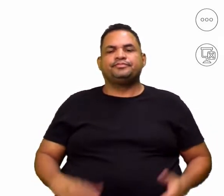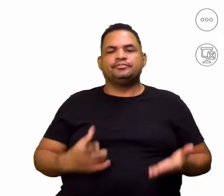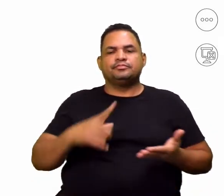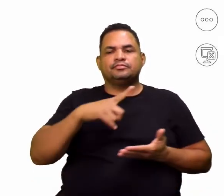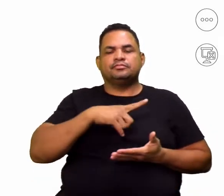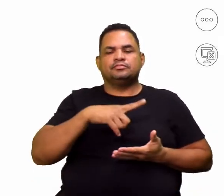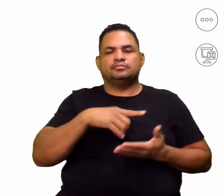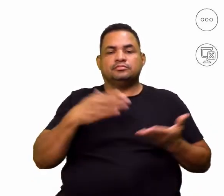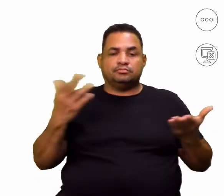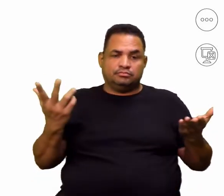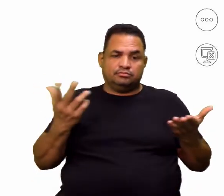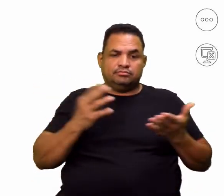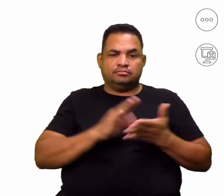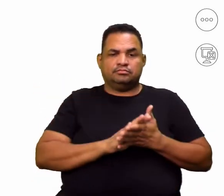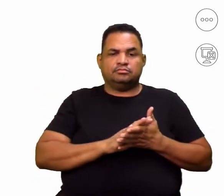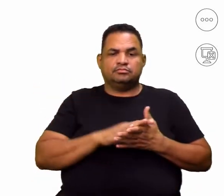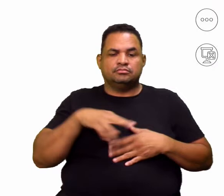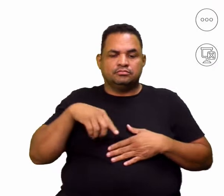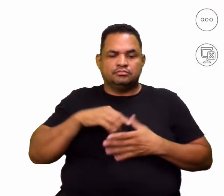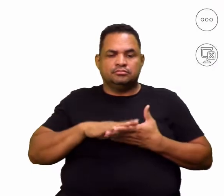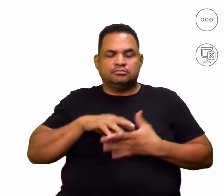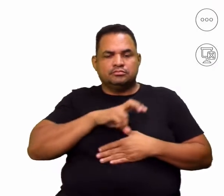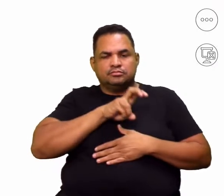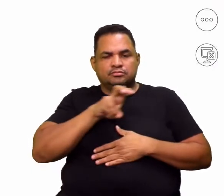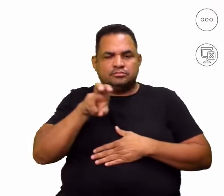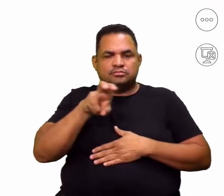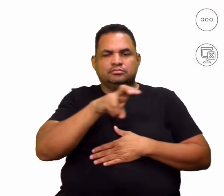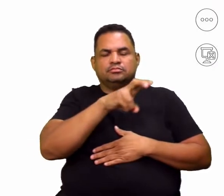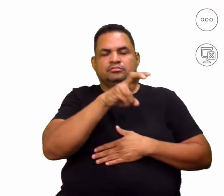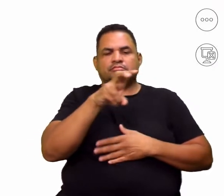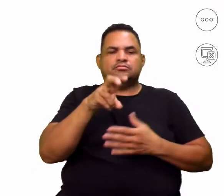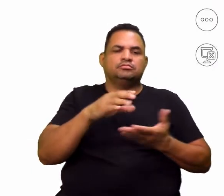essa situação, tanto nas serpentes quanto nos répteis, né?